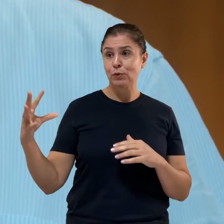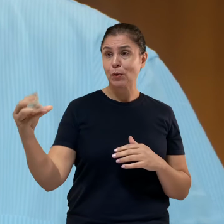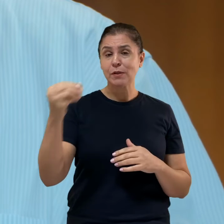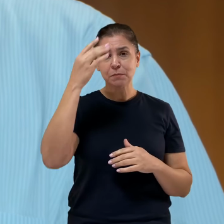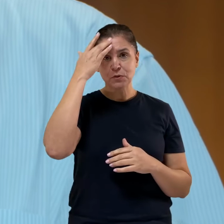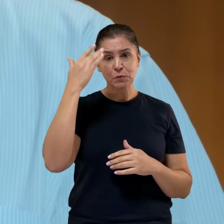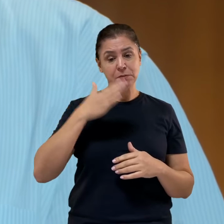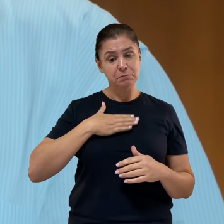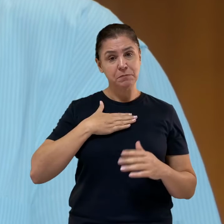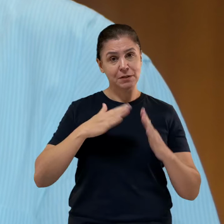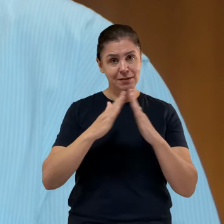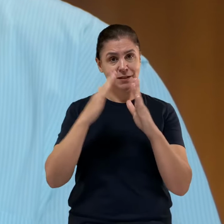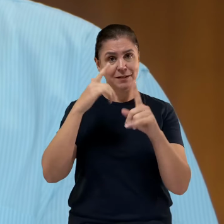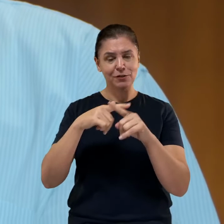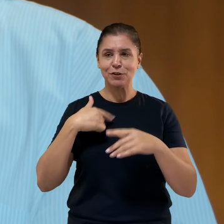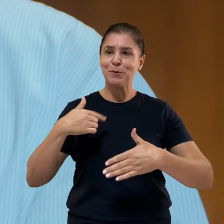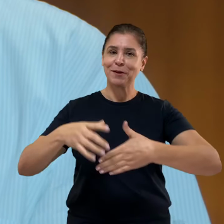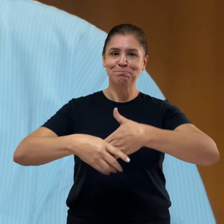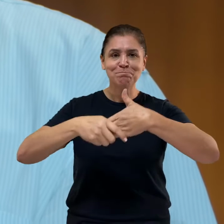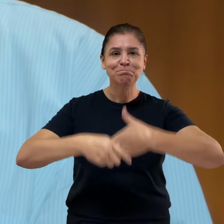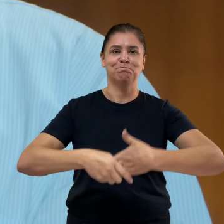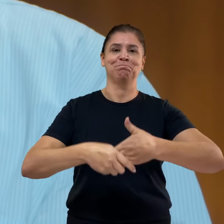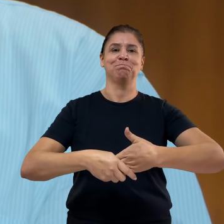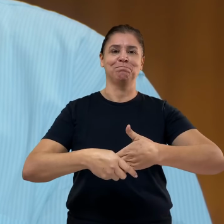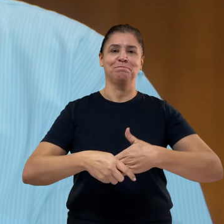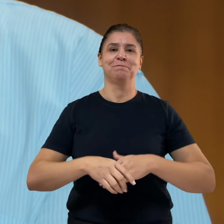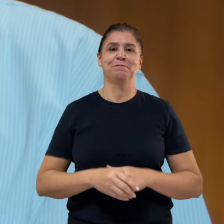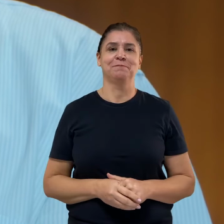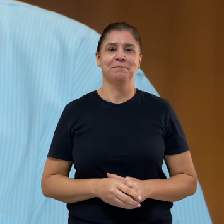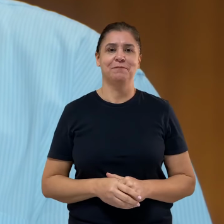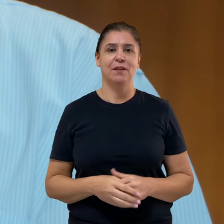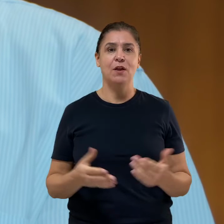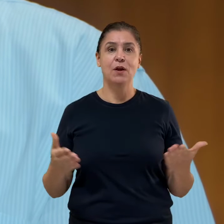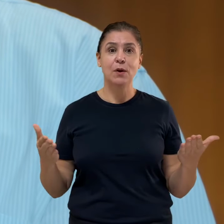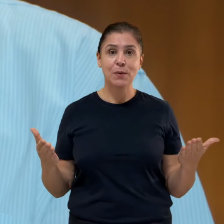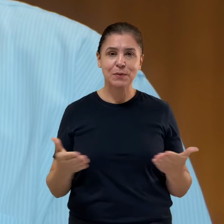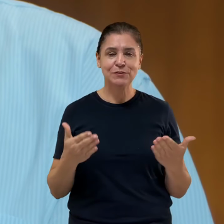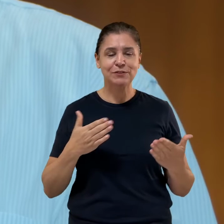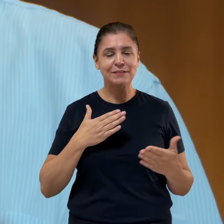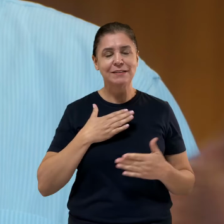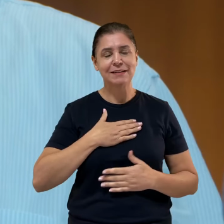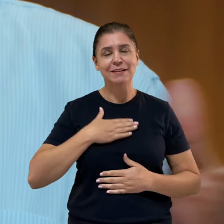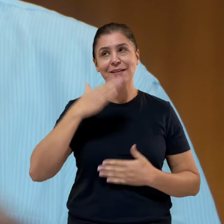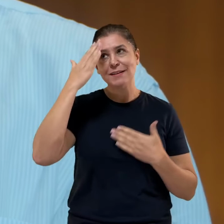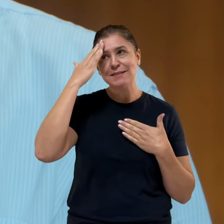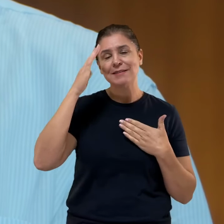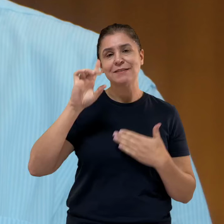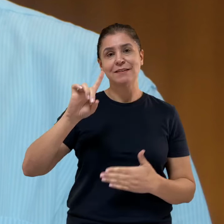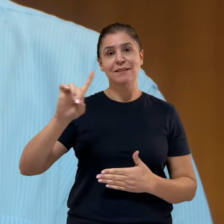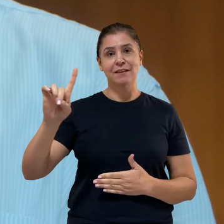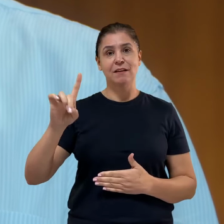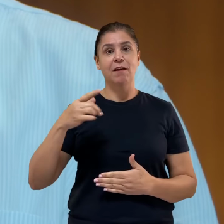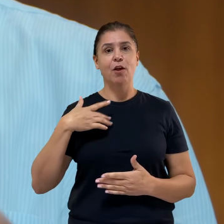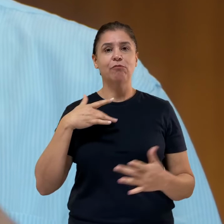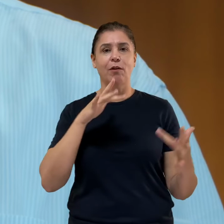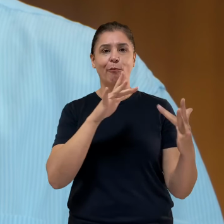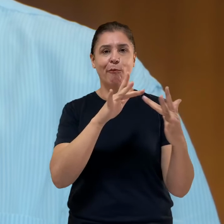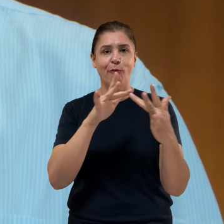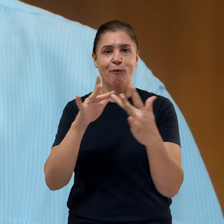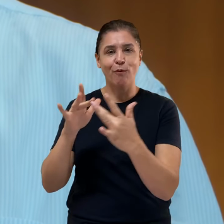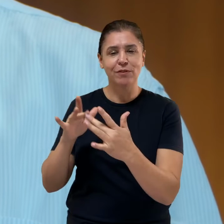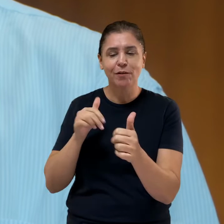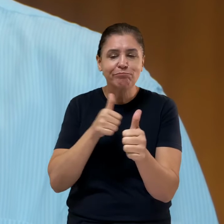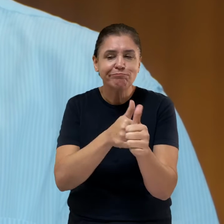paroquianos, eu quero cumprimentá-los. Hoje, graças a Deus, eu tenho esse